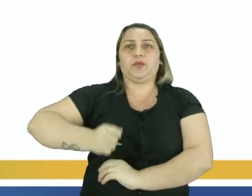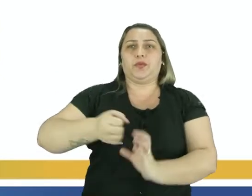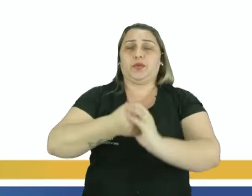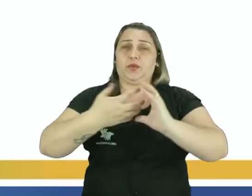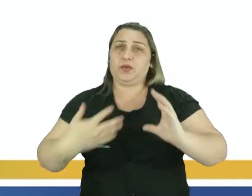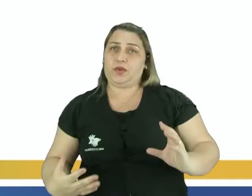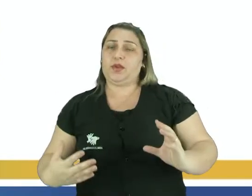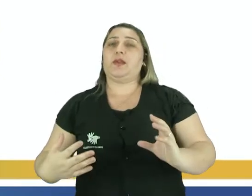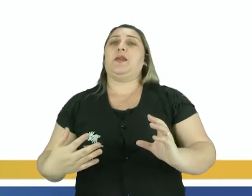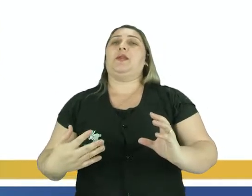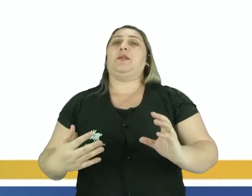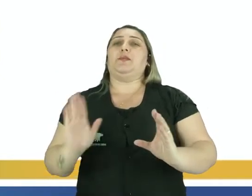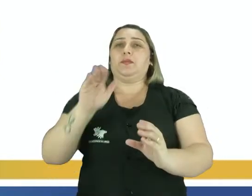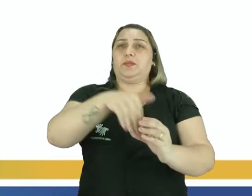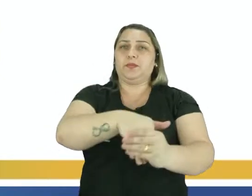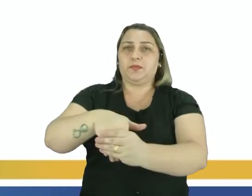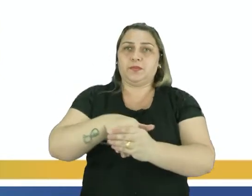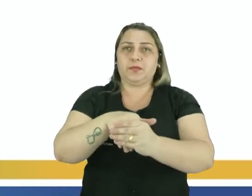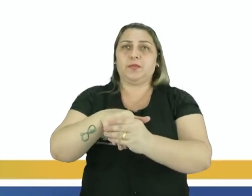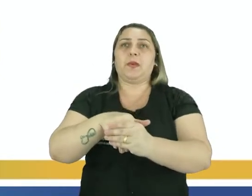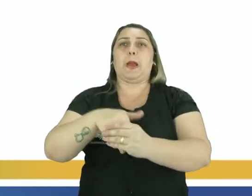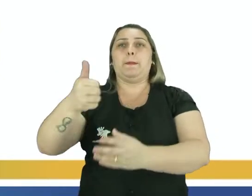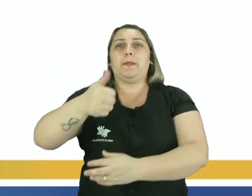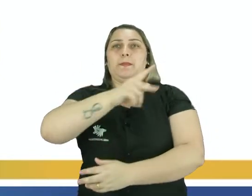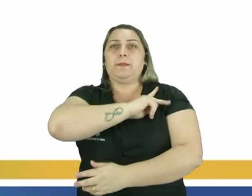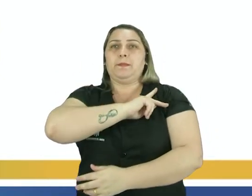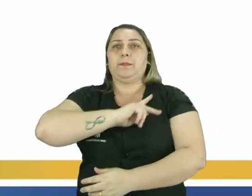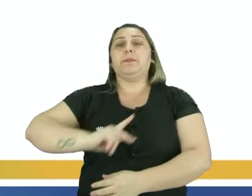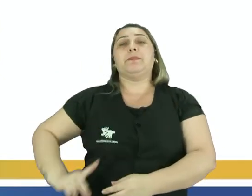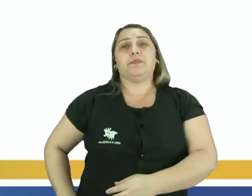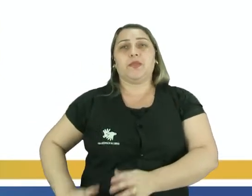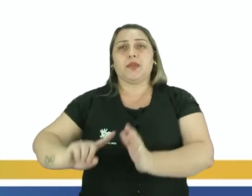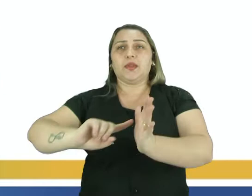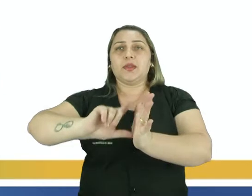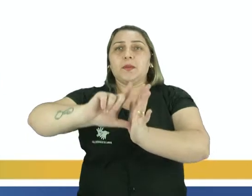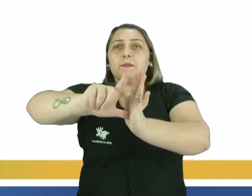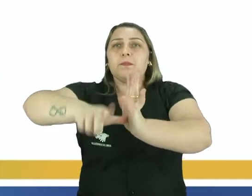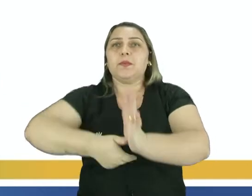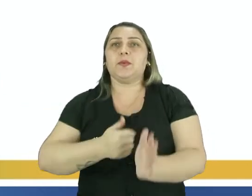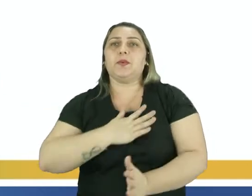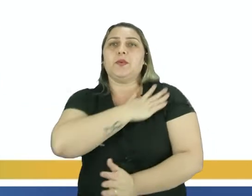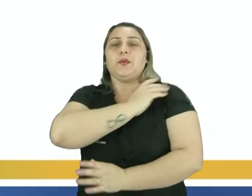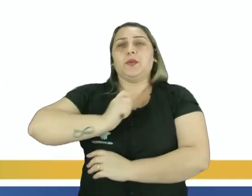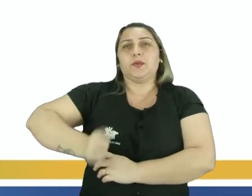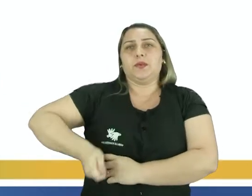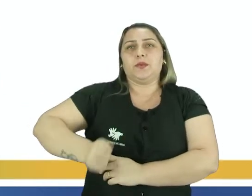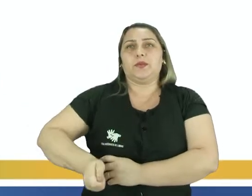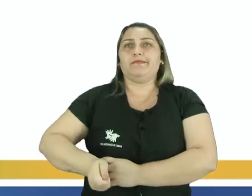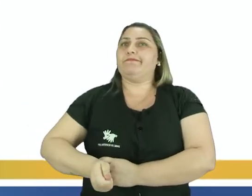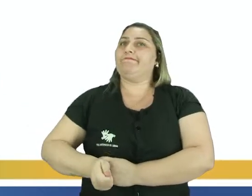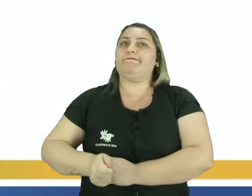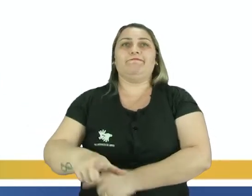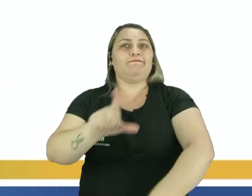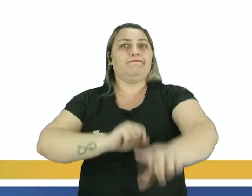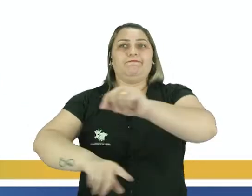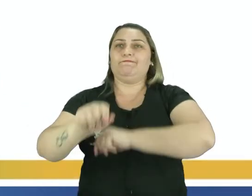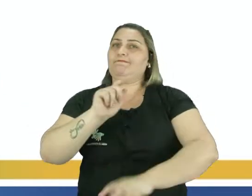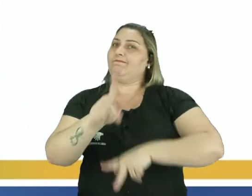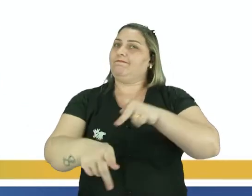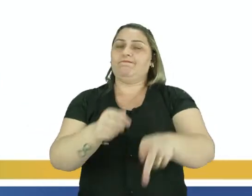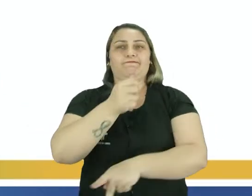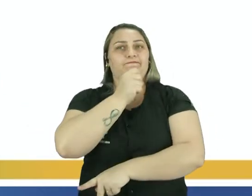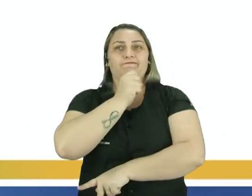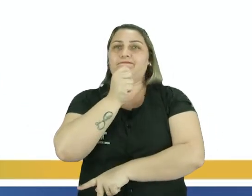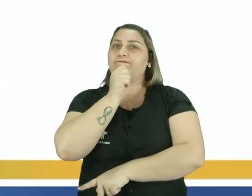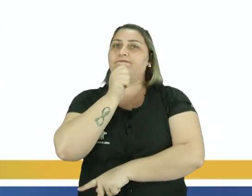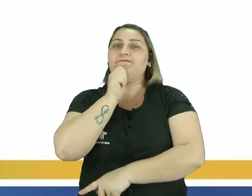pela eleição do primeiro presidente civil pós-período de ditadura militar, esse presidente ele não vai ser escolhido pela população,